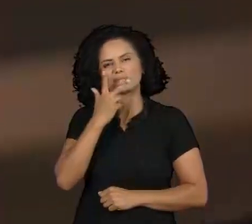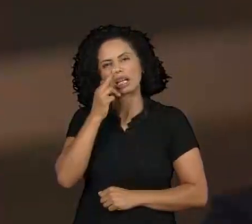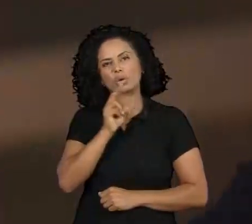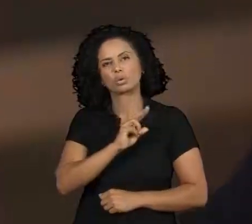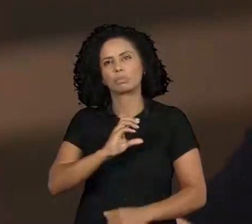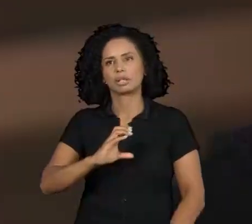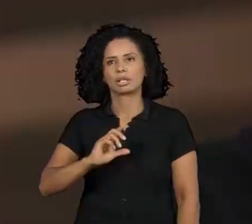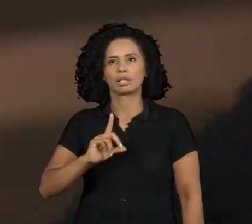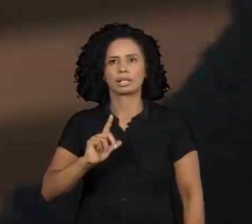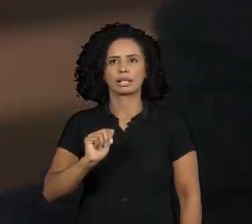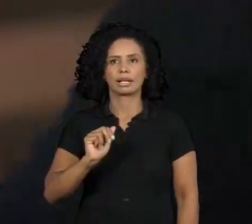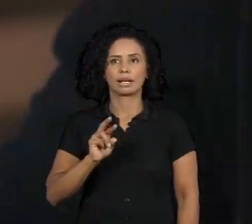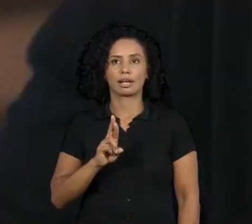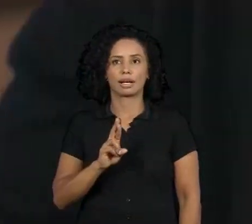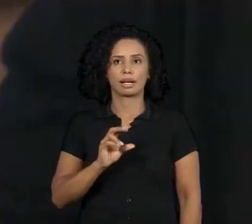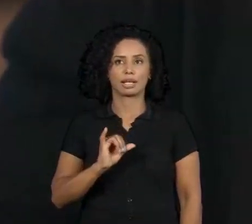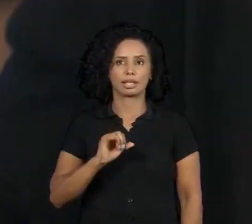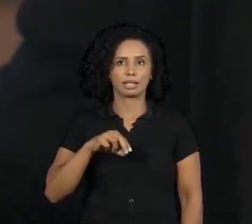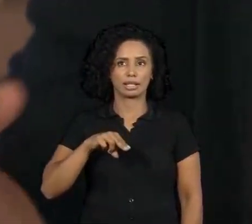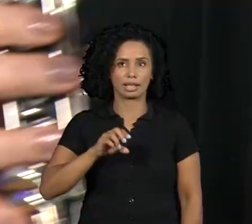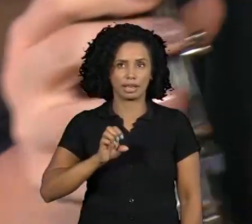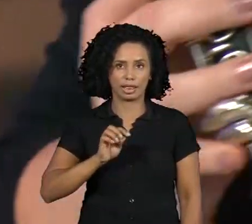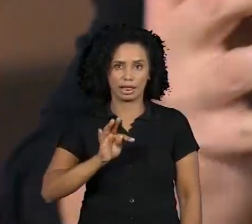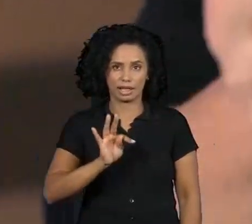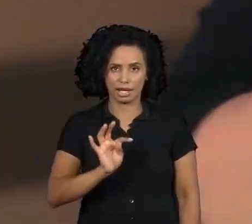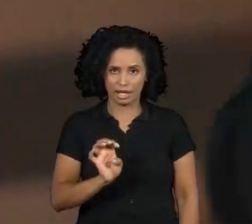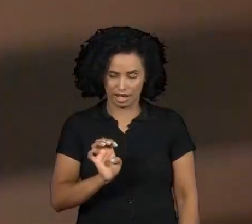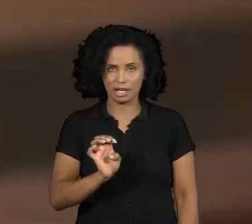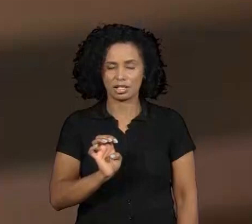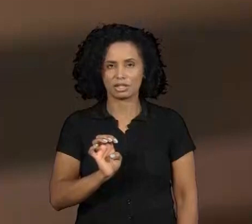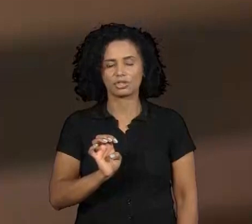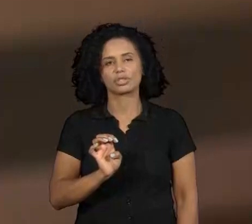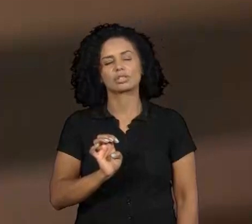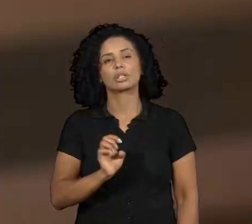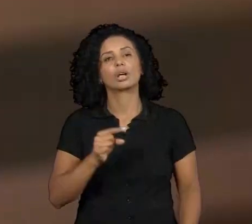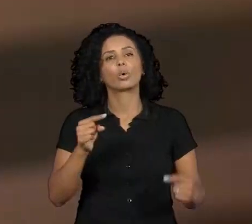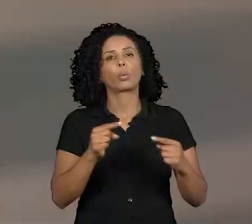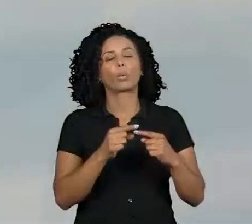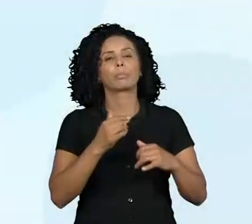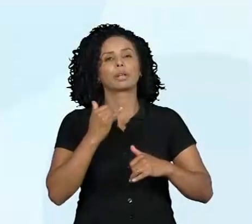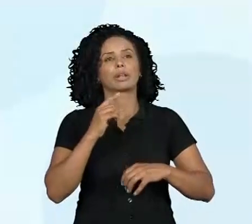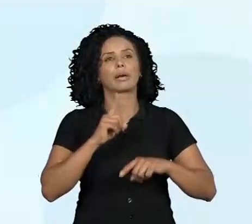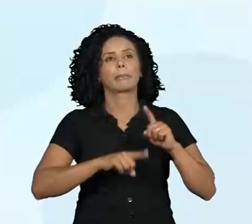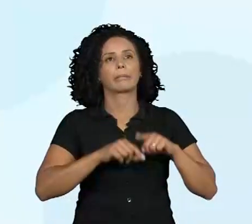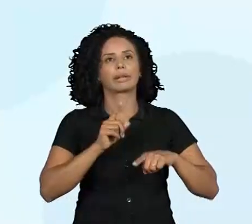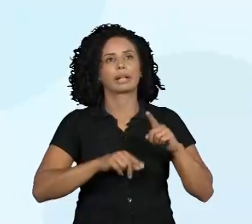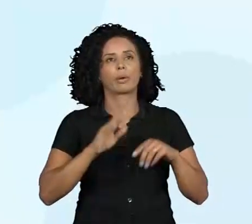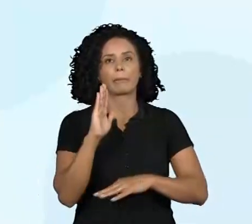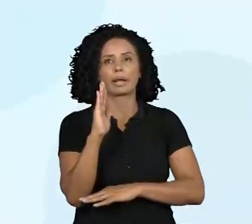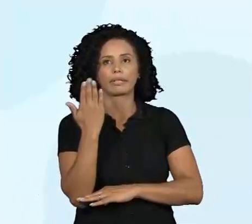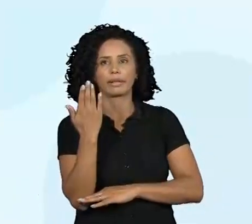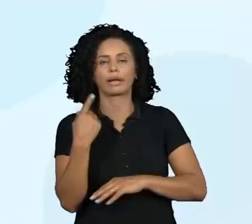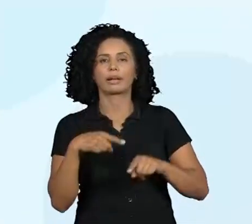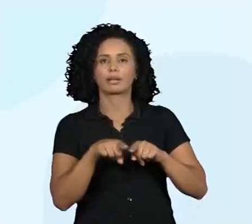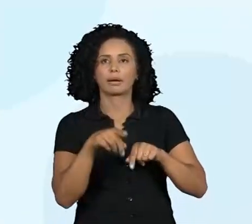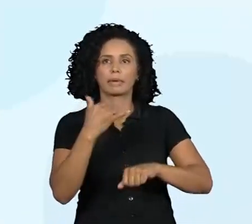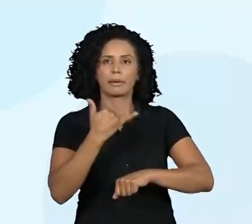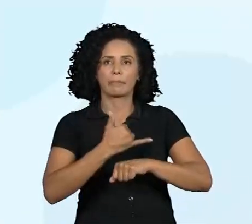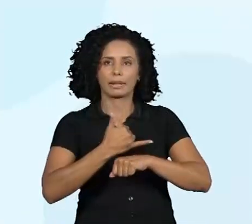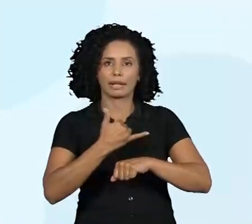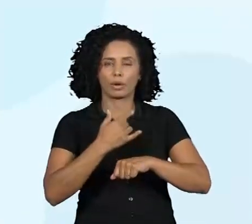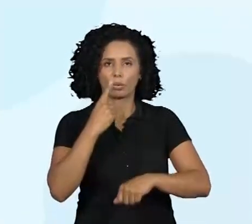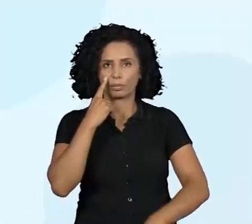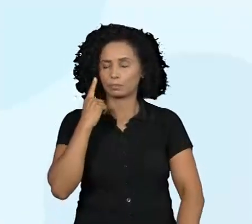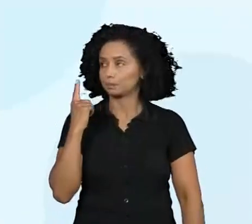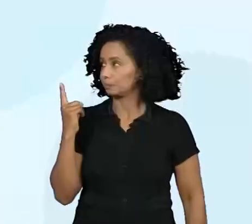Genoveva? Exatamente, Pro. É um clarinete feito aí de madeiras Sim. e metais. Olha só,